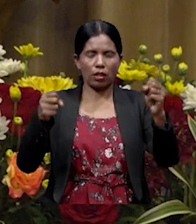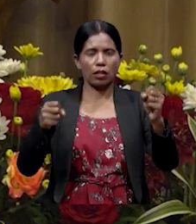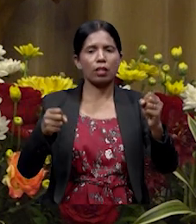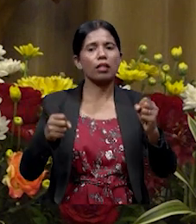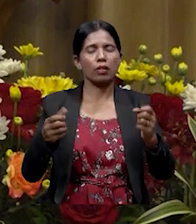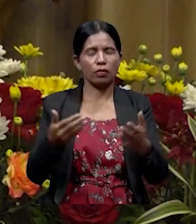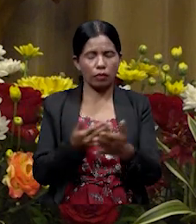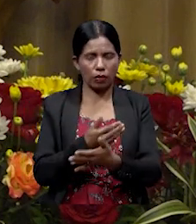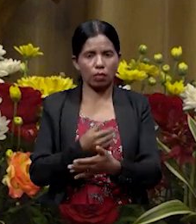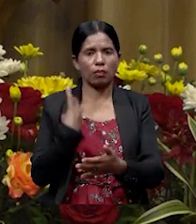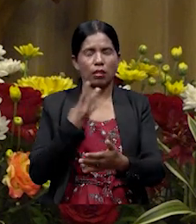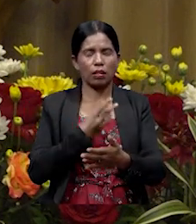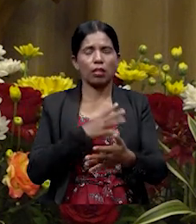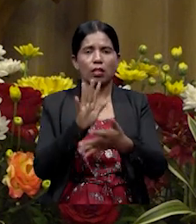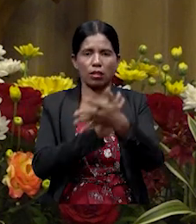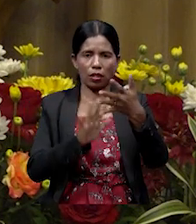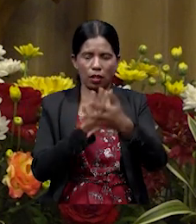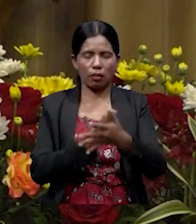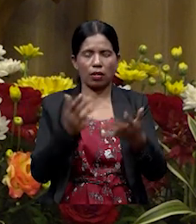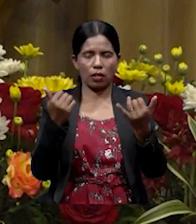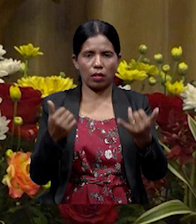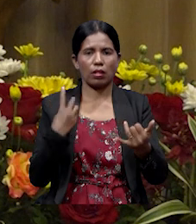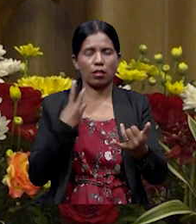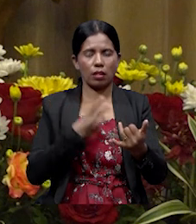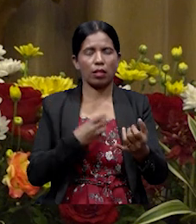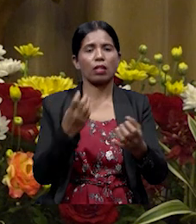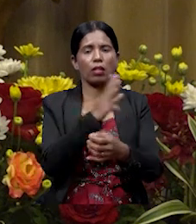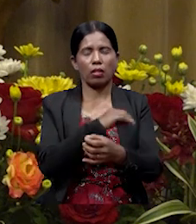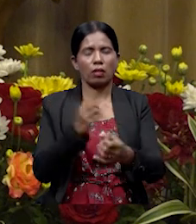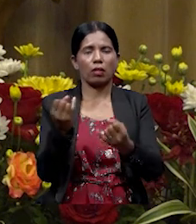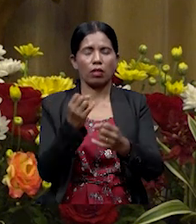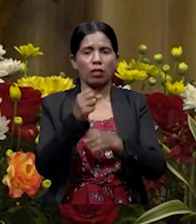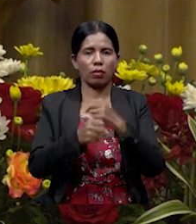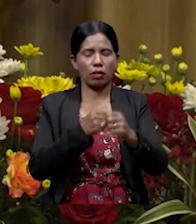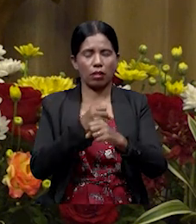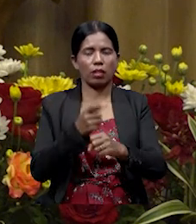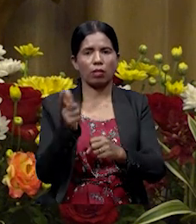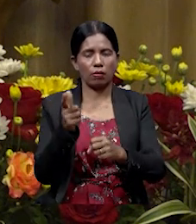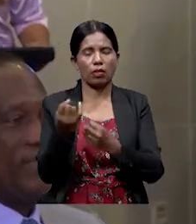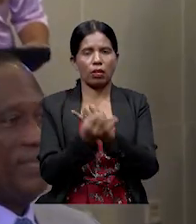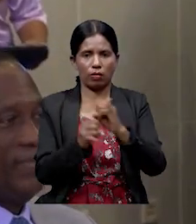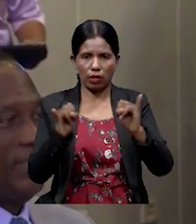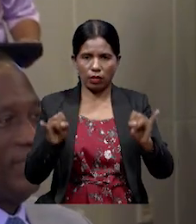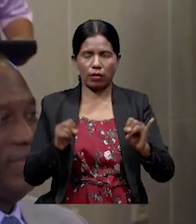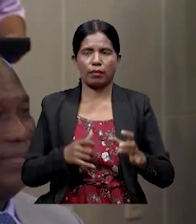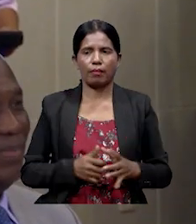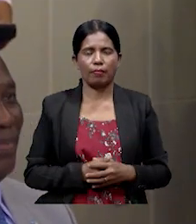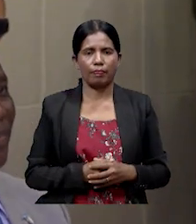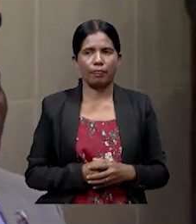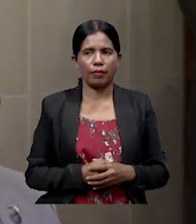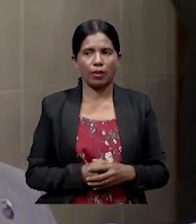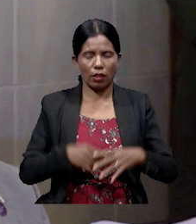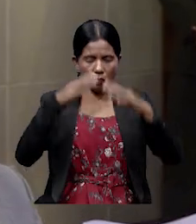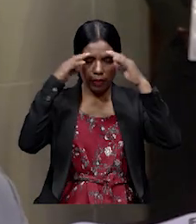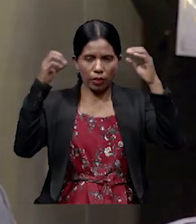celebrações do 20º aniversário da nossa independência têm sido de grande intensidade. Presidente